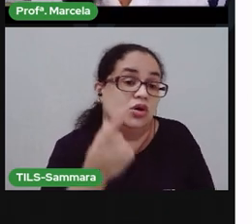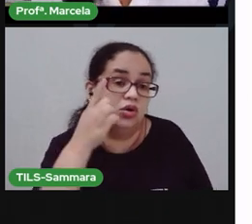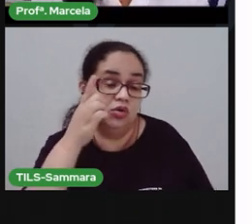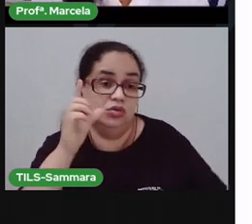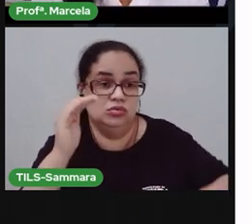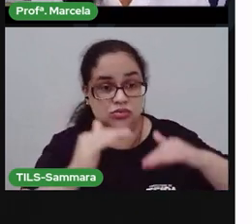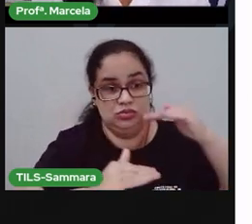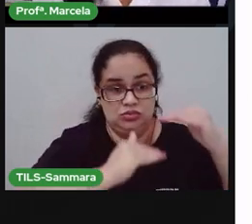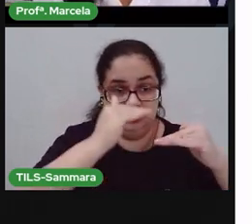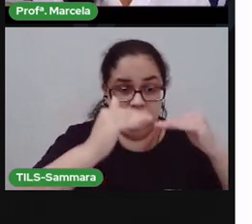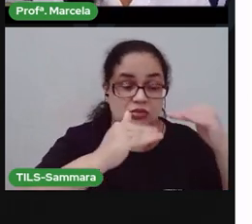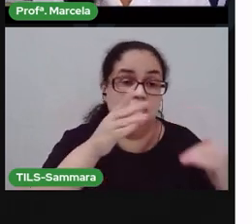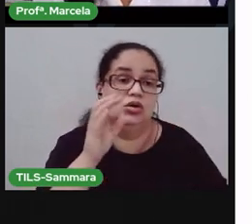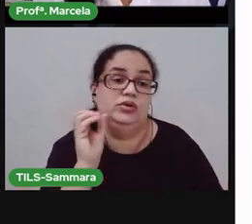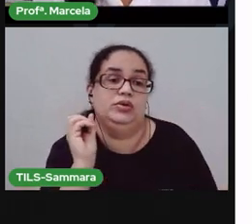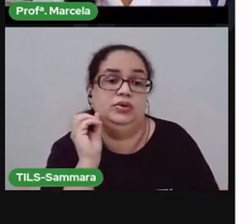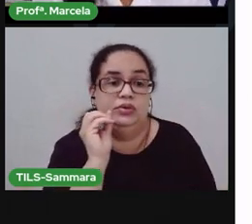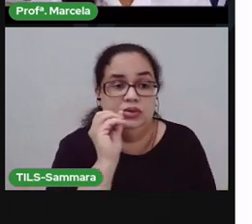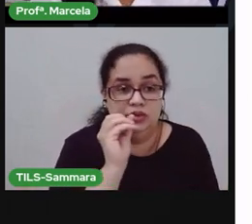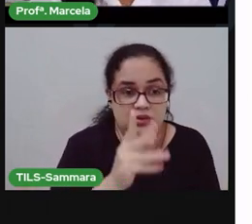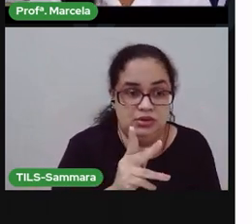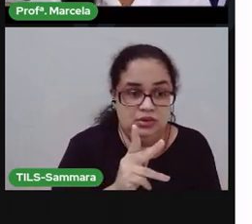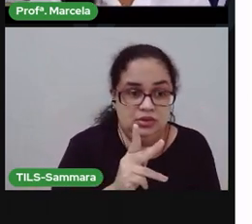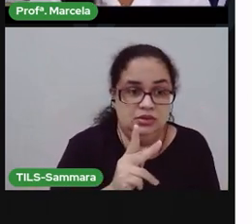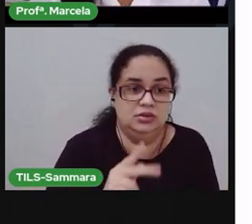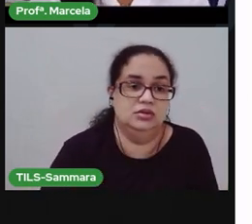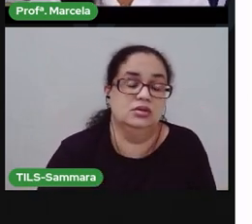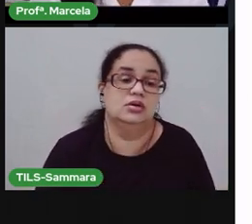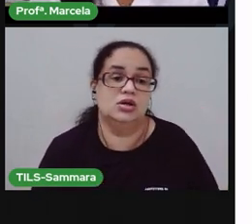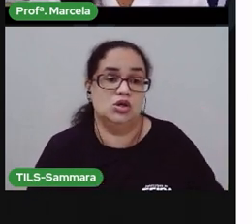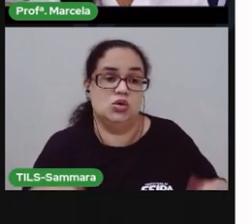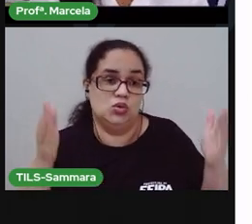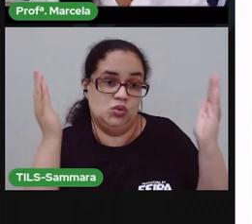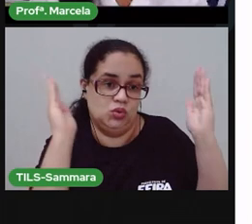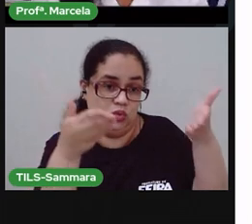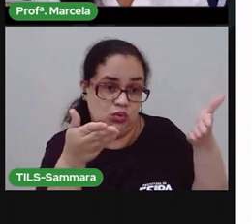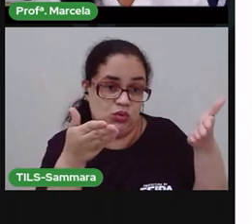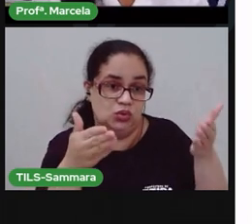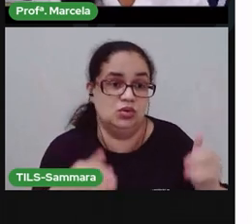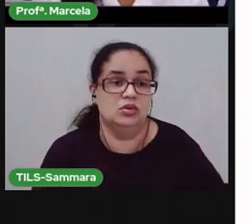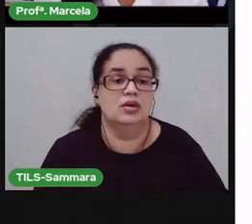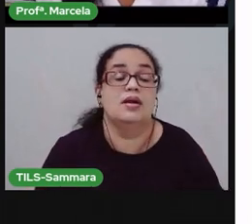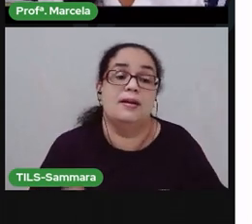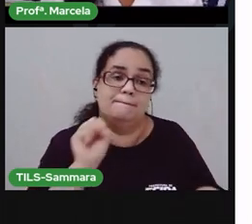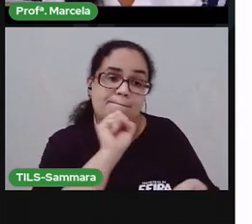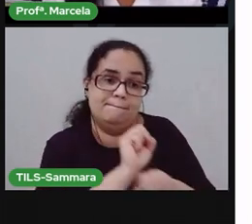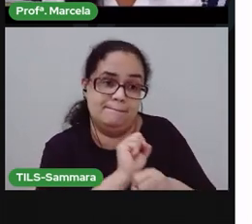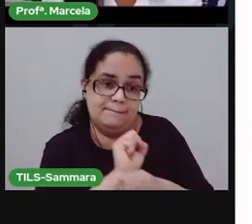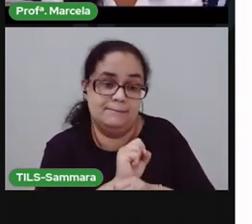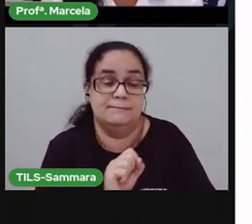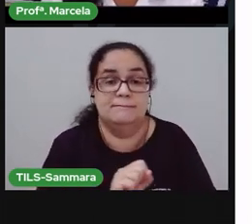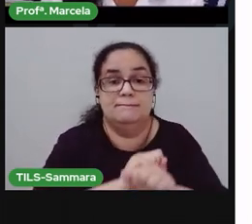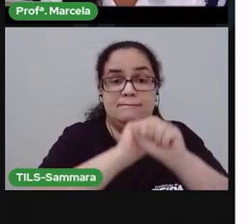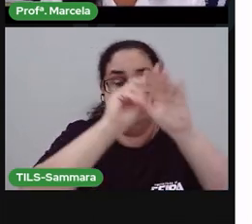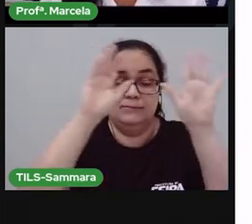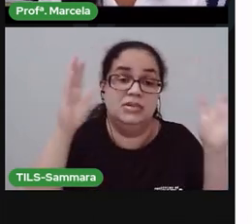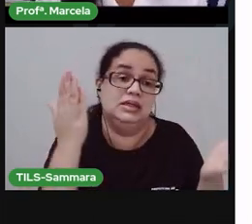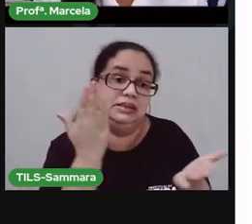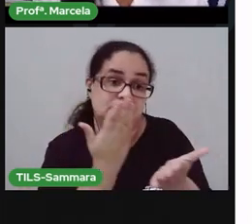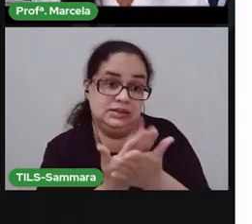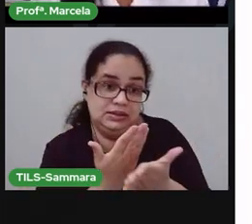desenvolver, tá bom? Agora a gente vai parar aqui a apresentação dessa